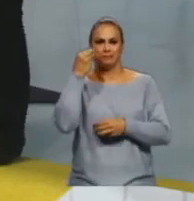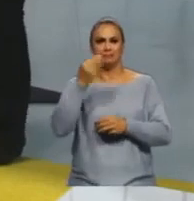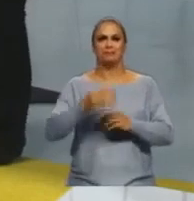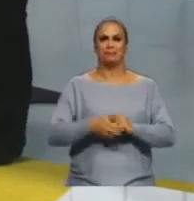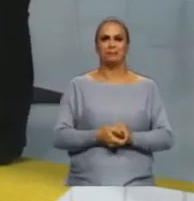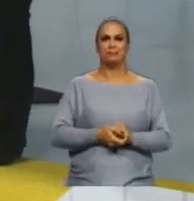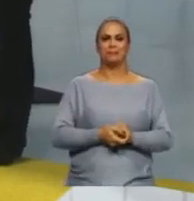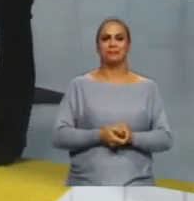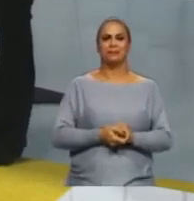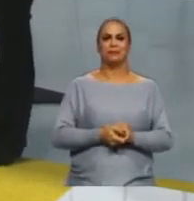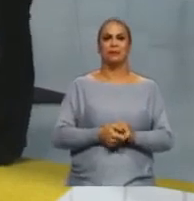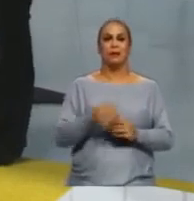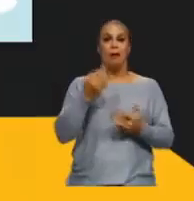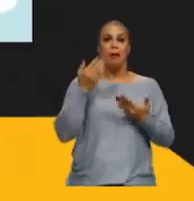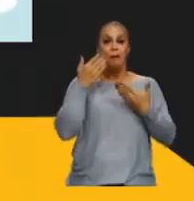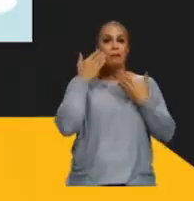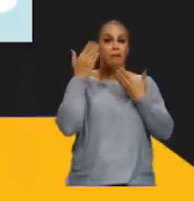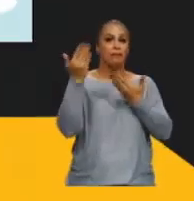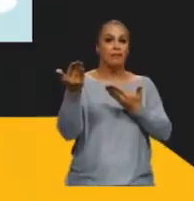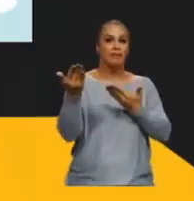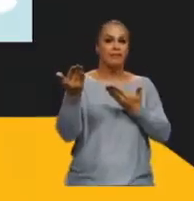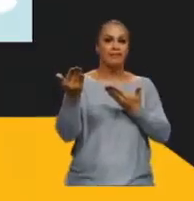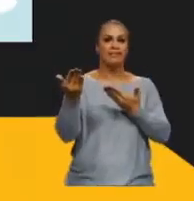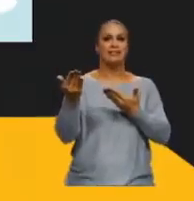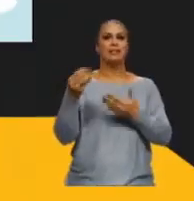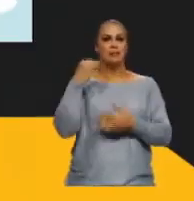Esse é o pulmão que nós construímos, fica dessa forma.